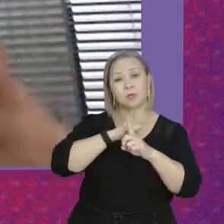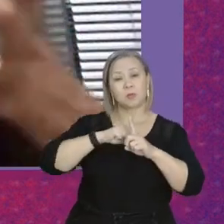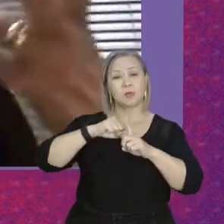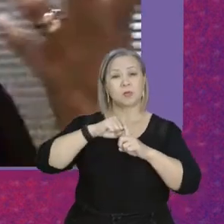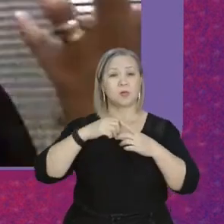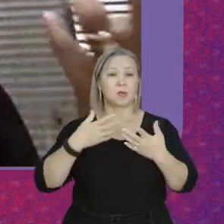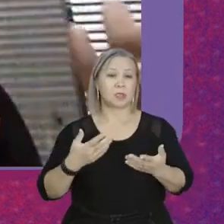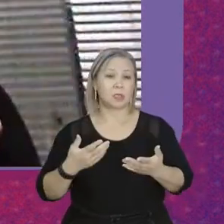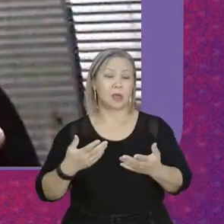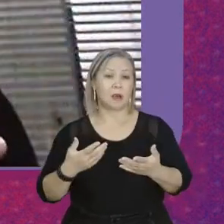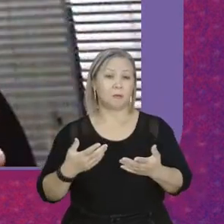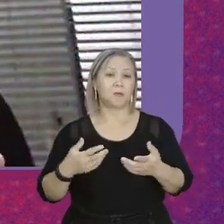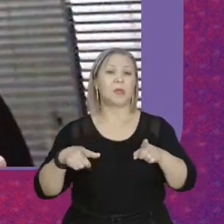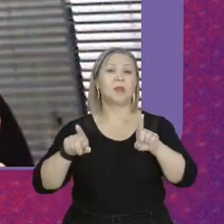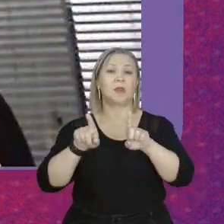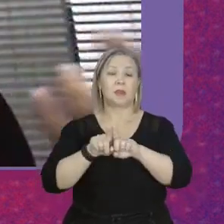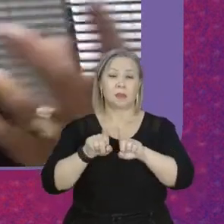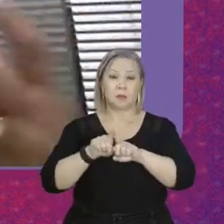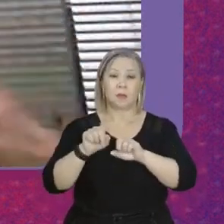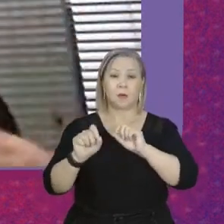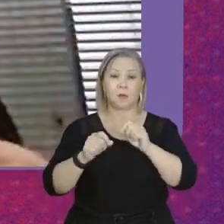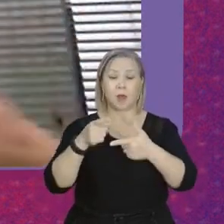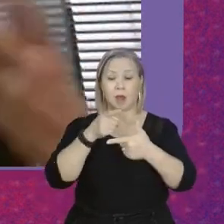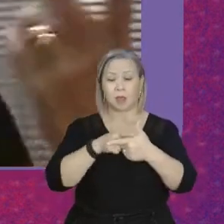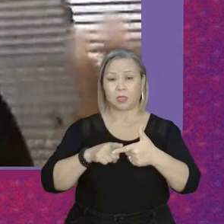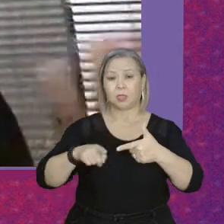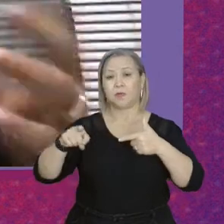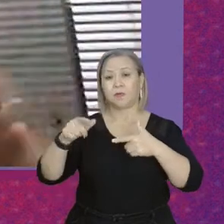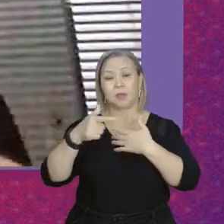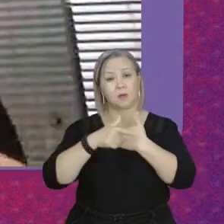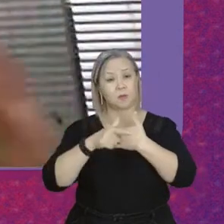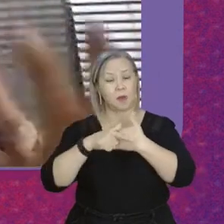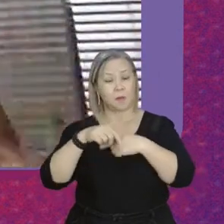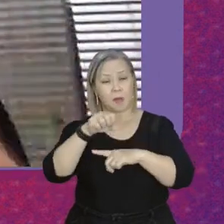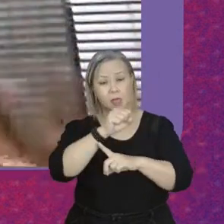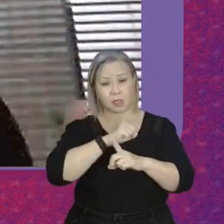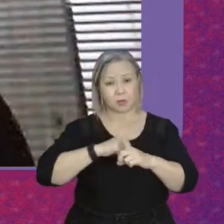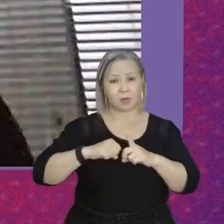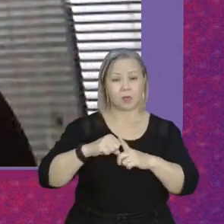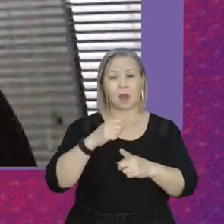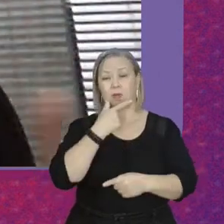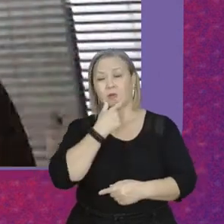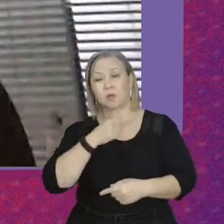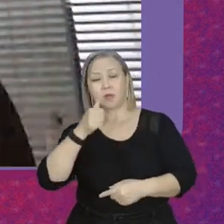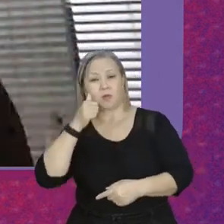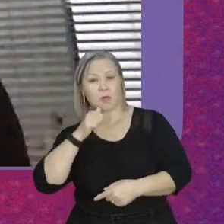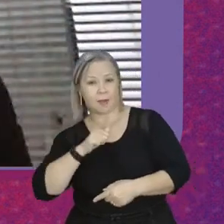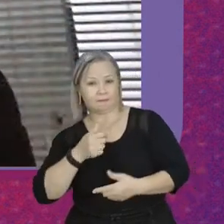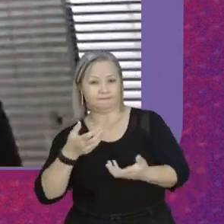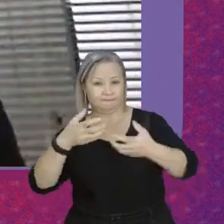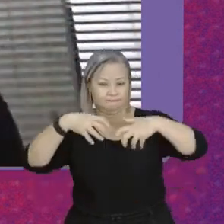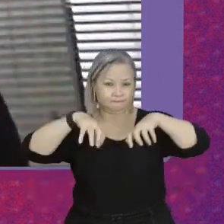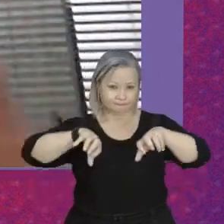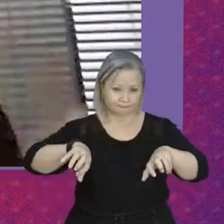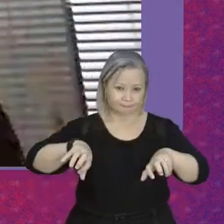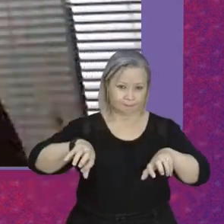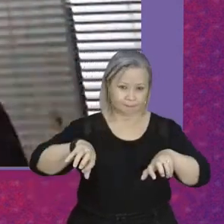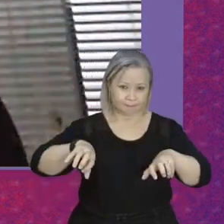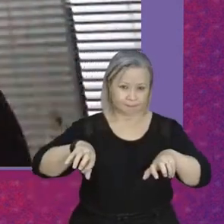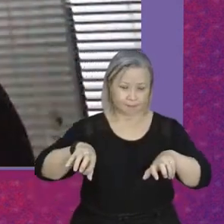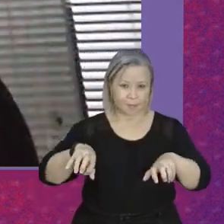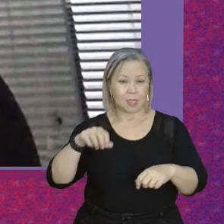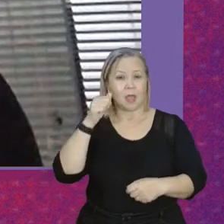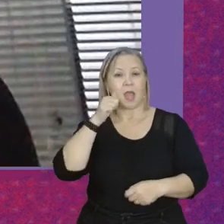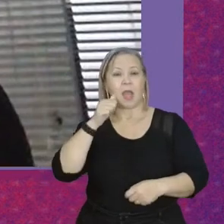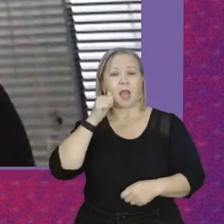social, inclusive, né, para a divisão dos papéis sociais de homem e de mulher. Então, as